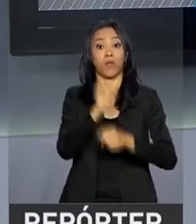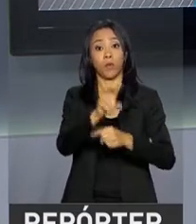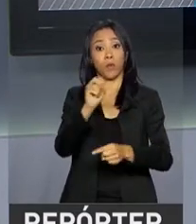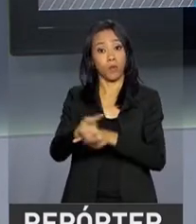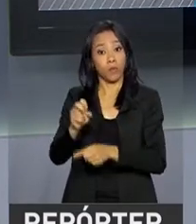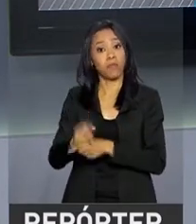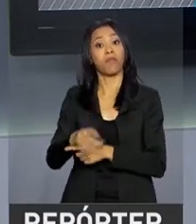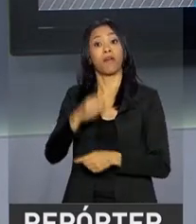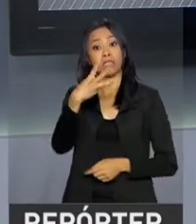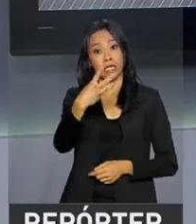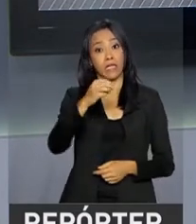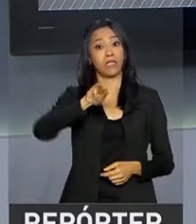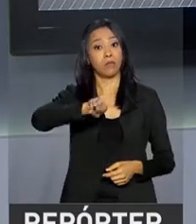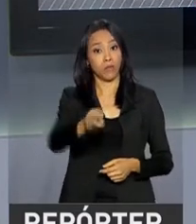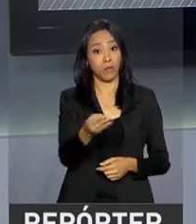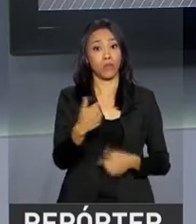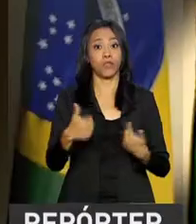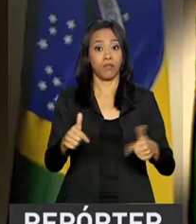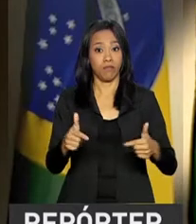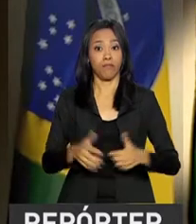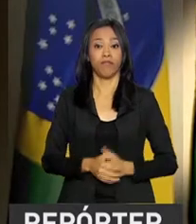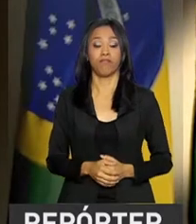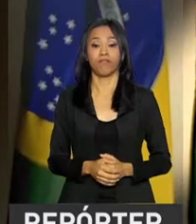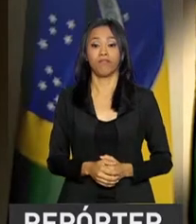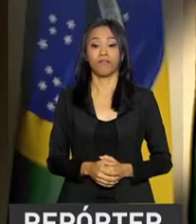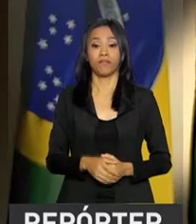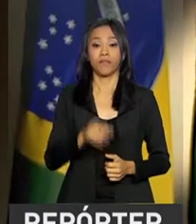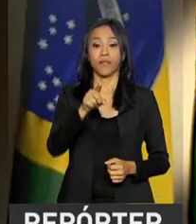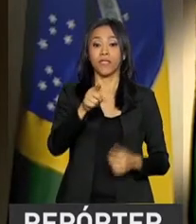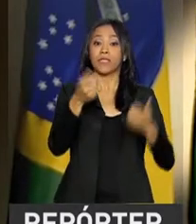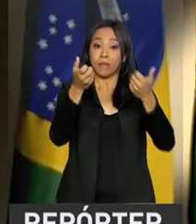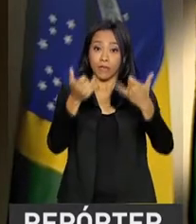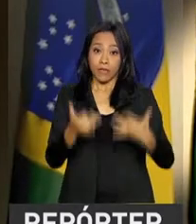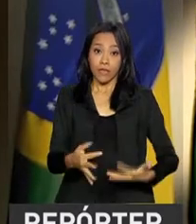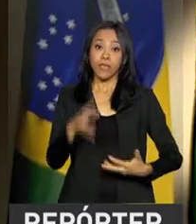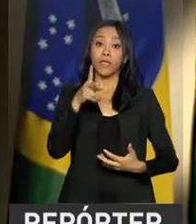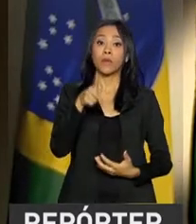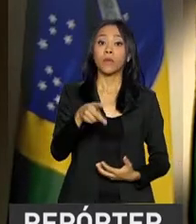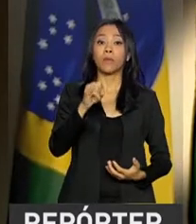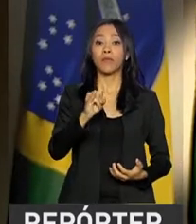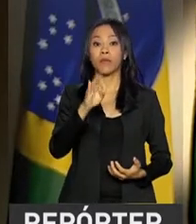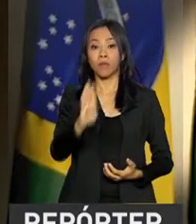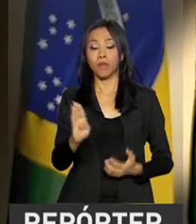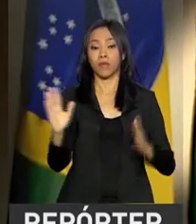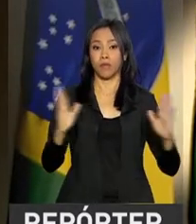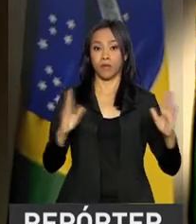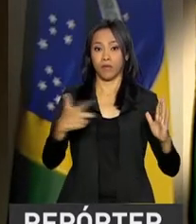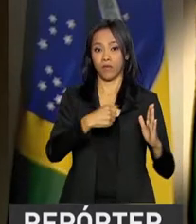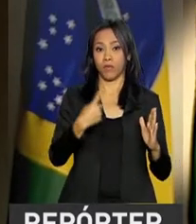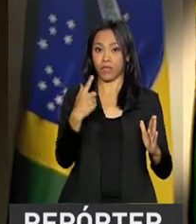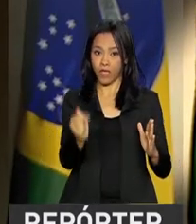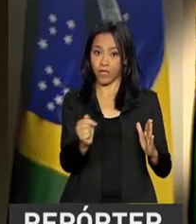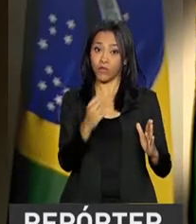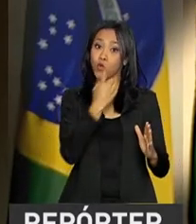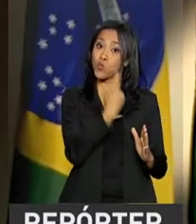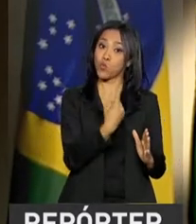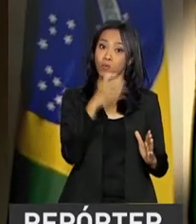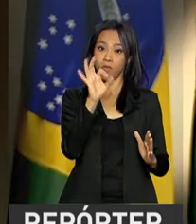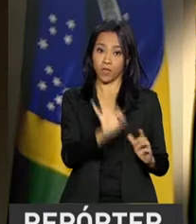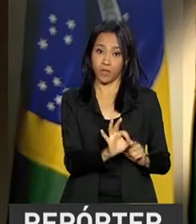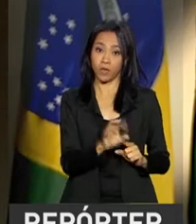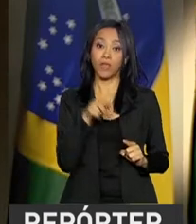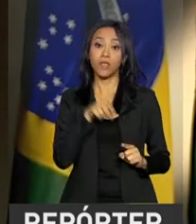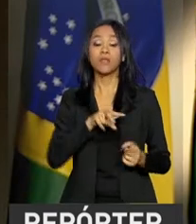3 milhões de empregos o pib do ano de 2017 deu um por cento isso significa